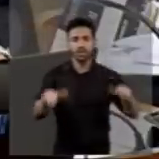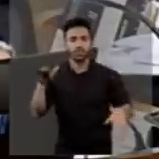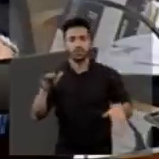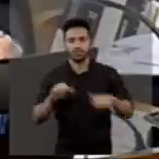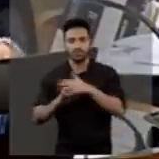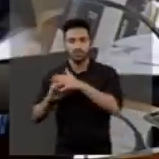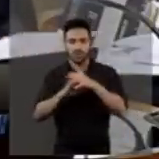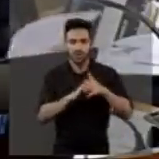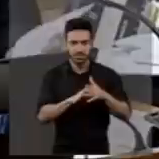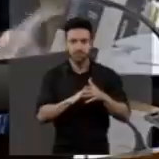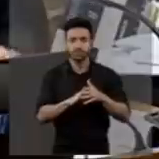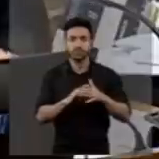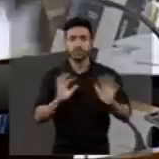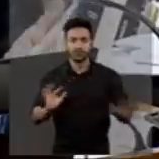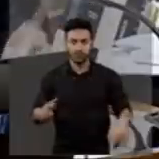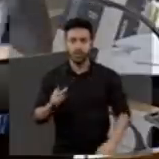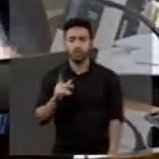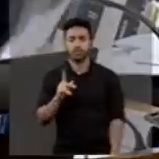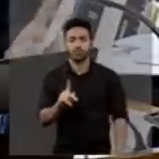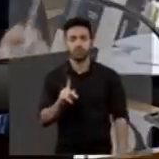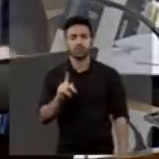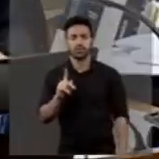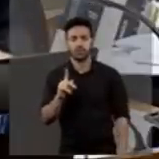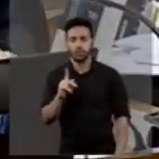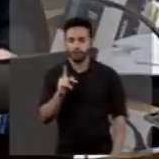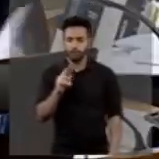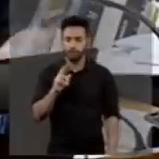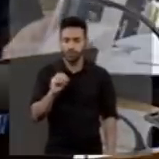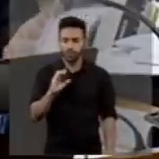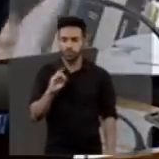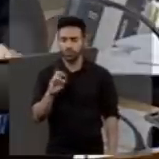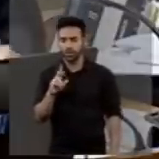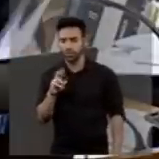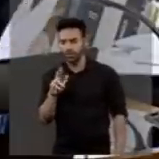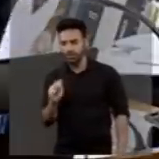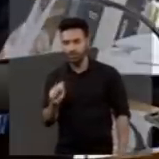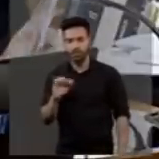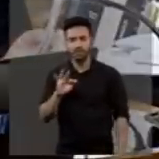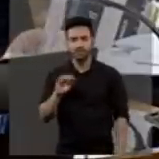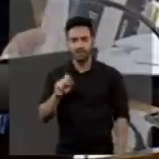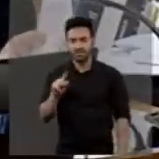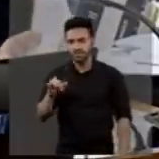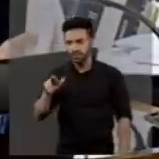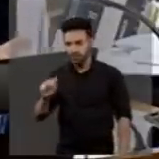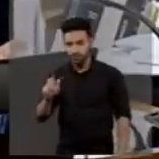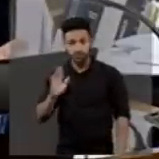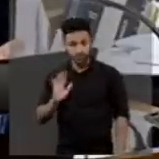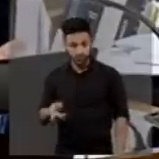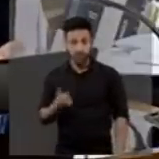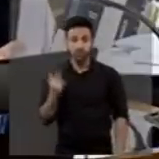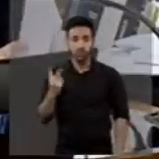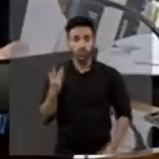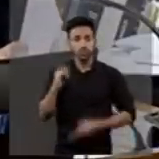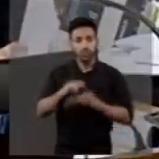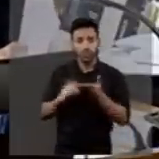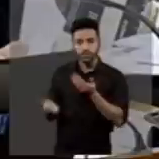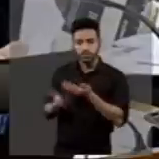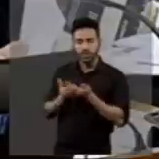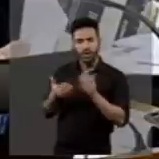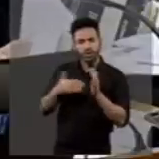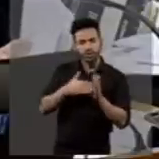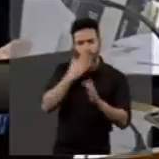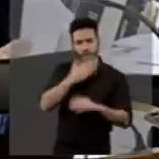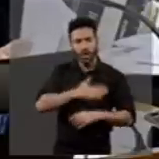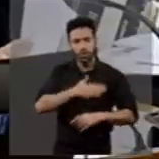Fazenda juntou aos autos, basta ver que em 2018, até agosto desse ano,